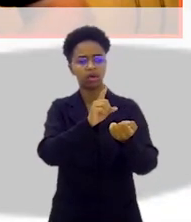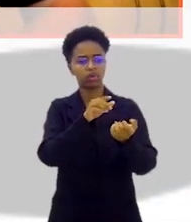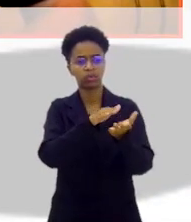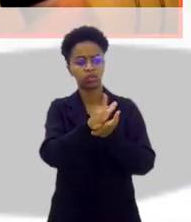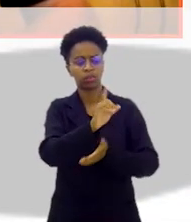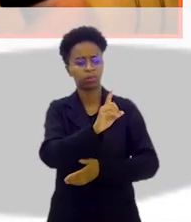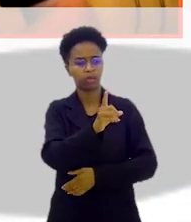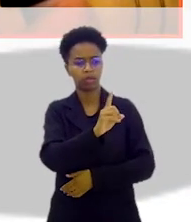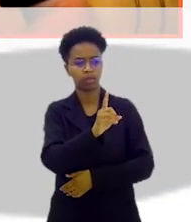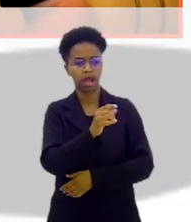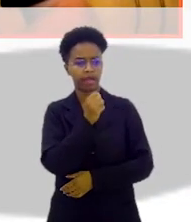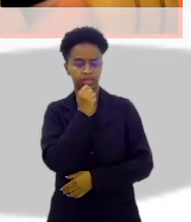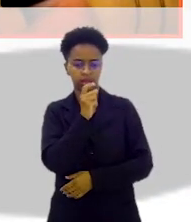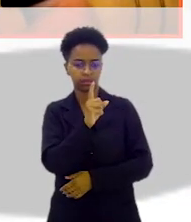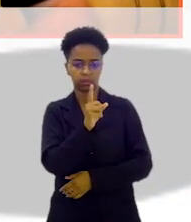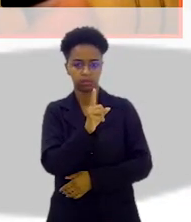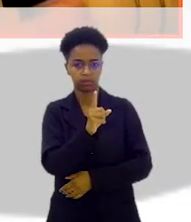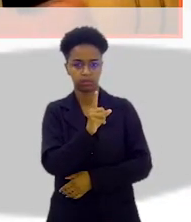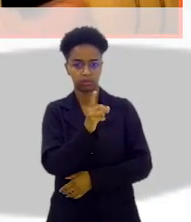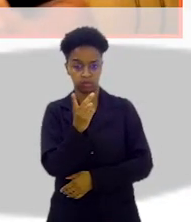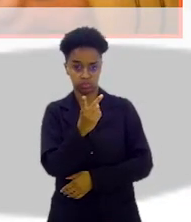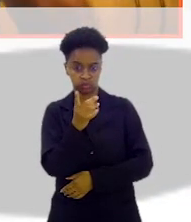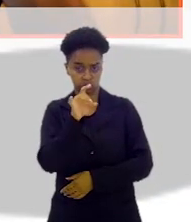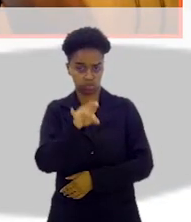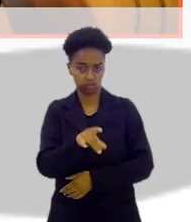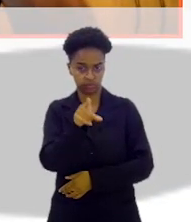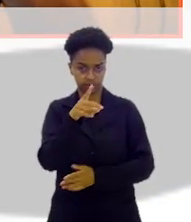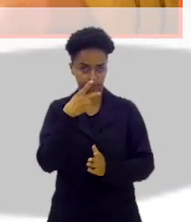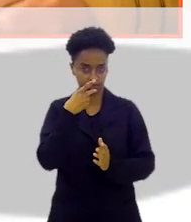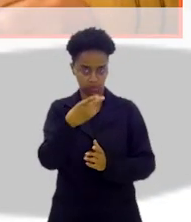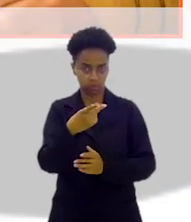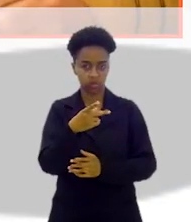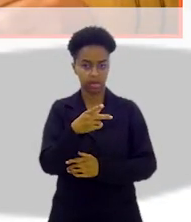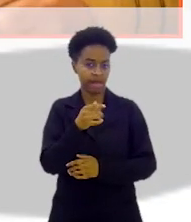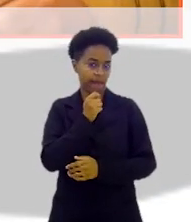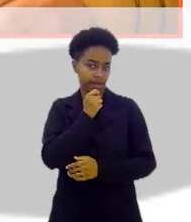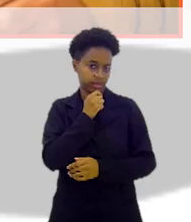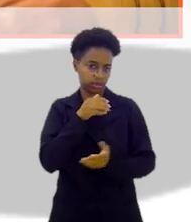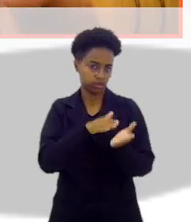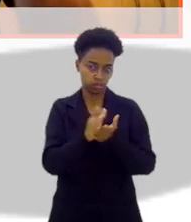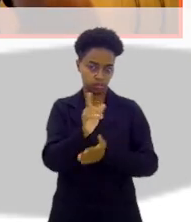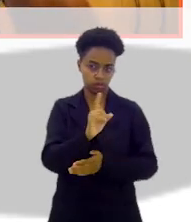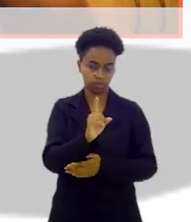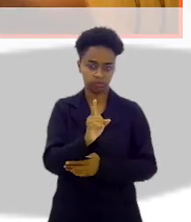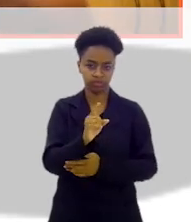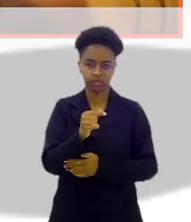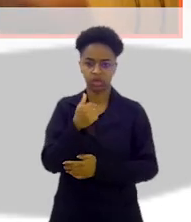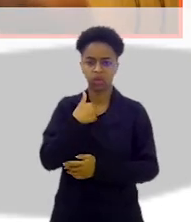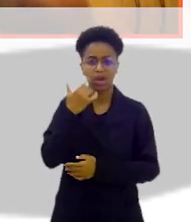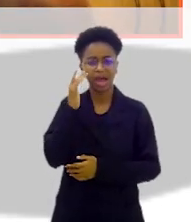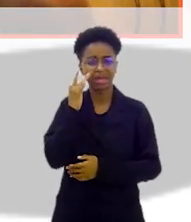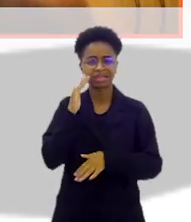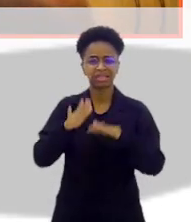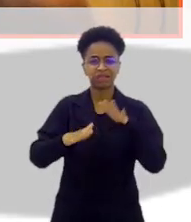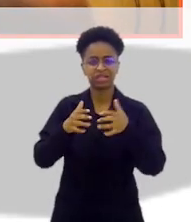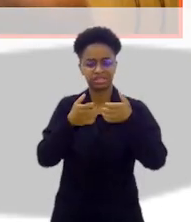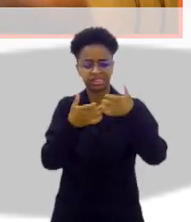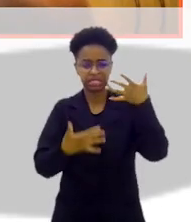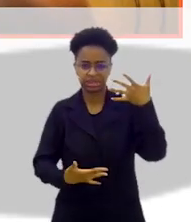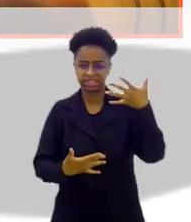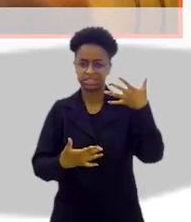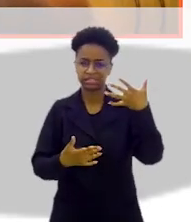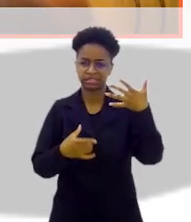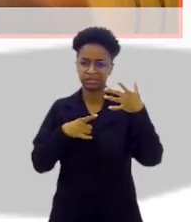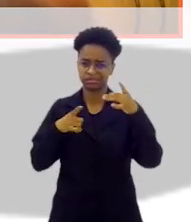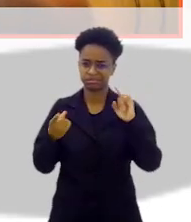desses não for, esses livros não foram publicados ainda, desses dois últimos que você disse. Eu acho que talvez essa